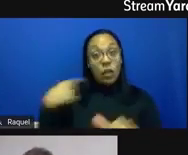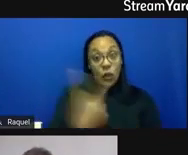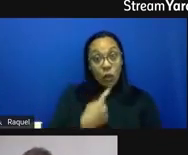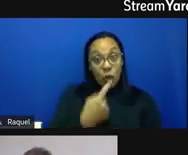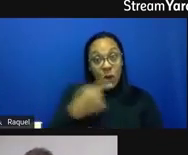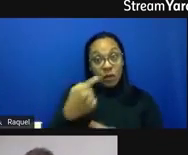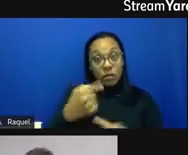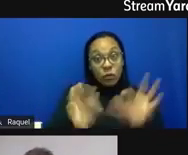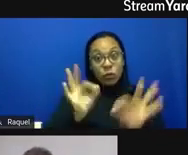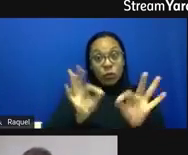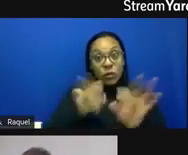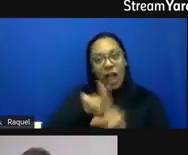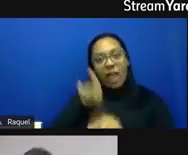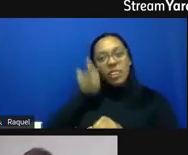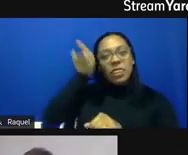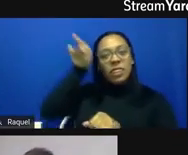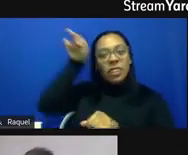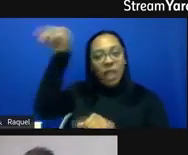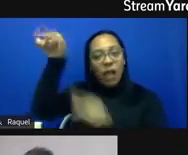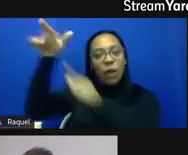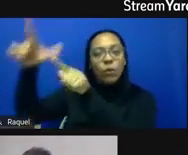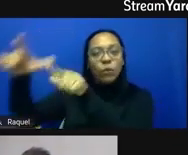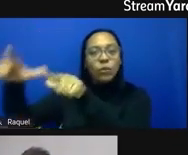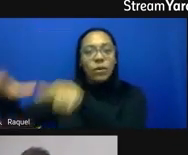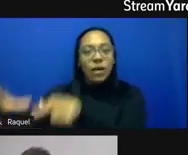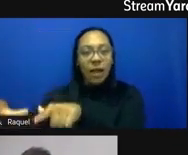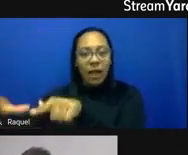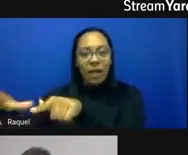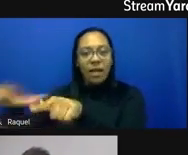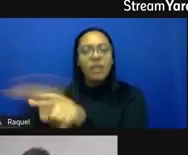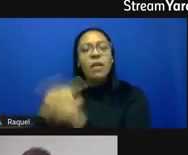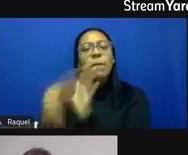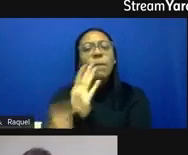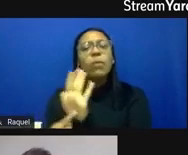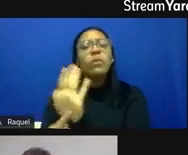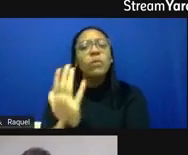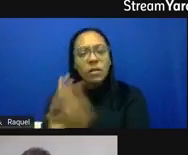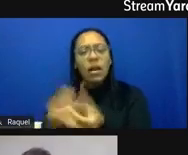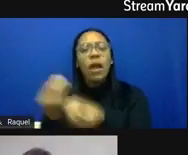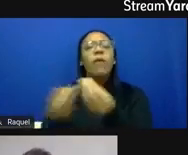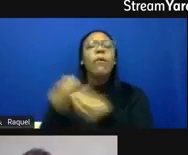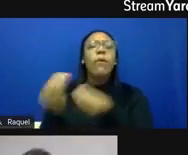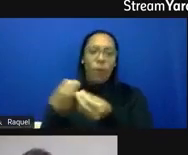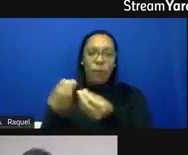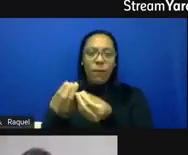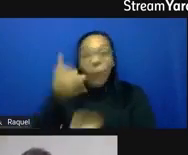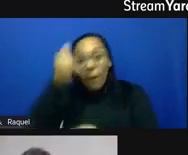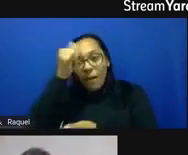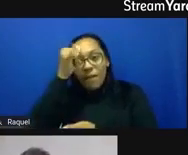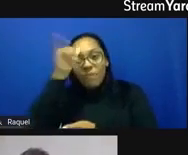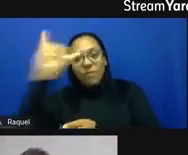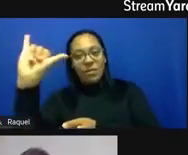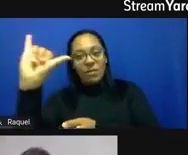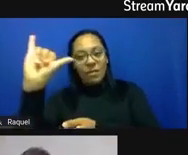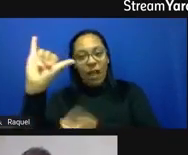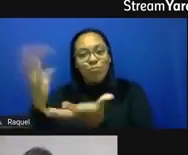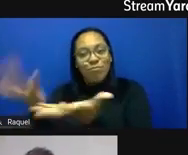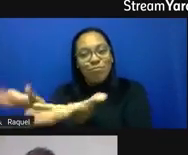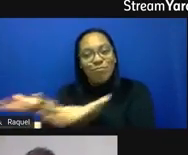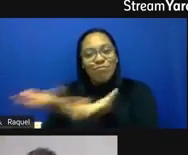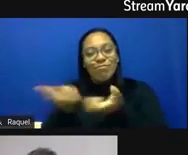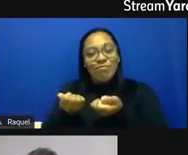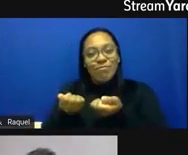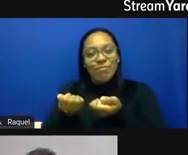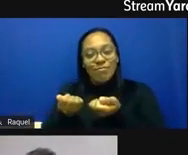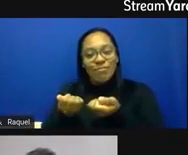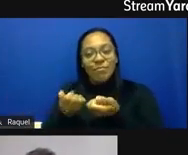pessoas estão, ir até onde elas vivem, estender a mão para elas também em um formato de prevenção, de acolhimento. Então, tudo